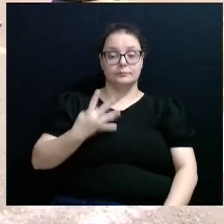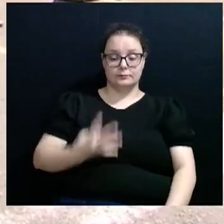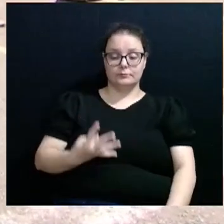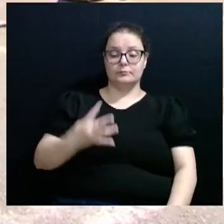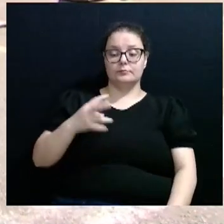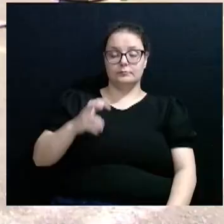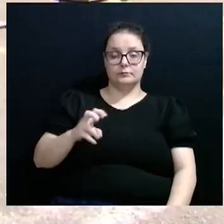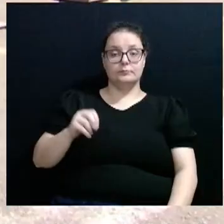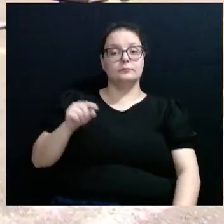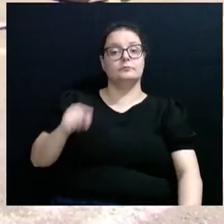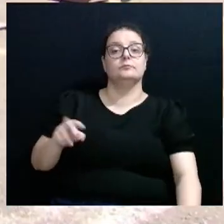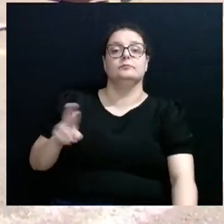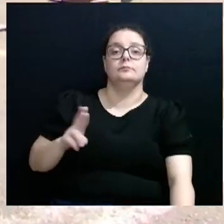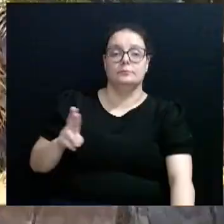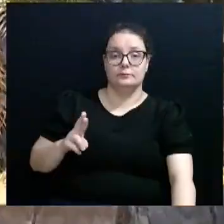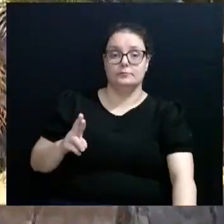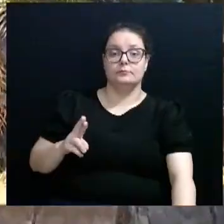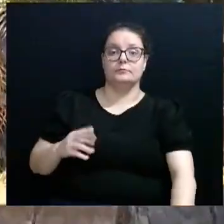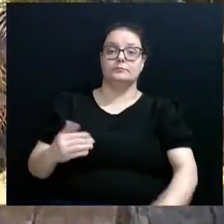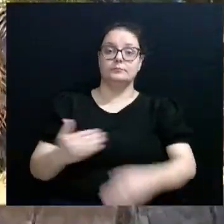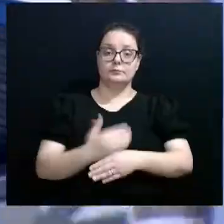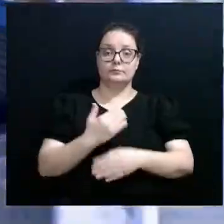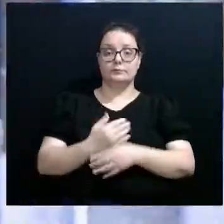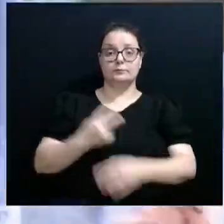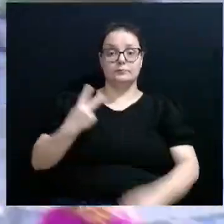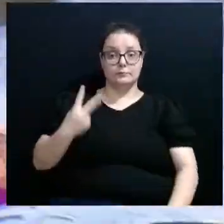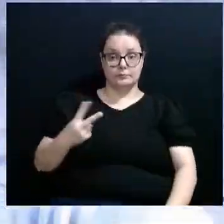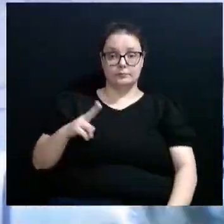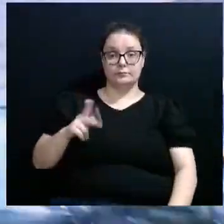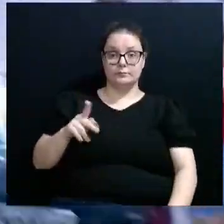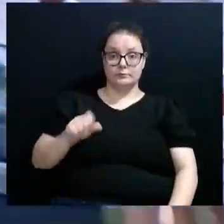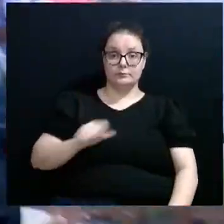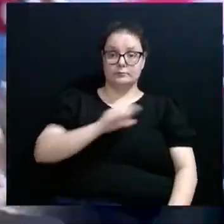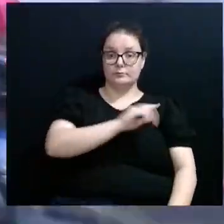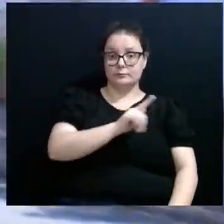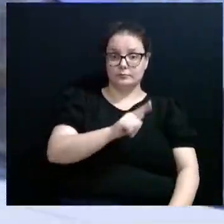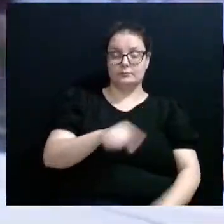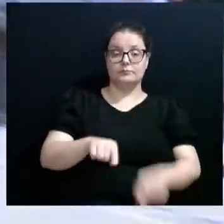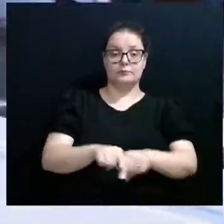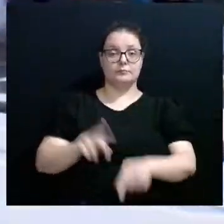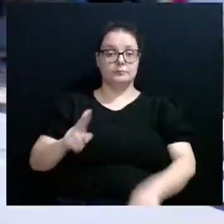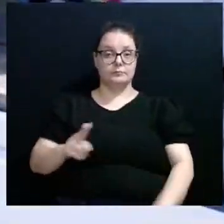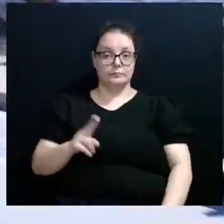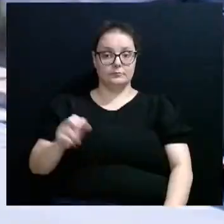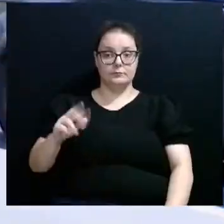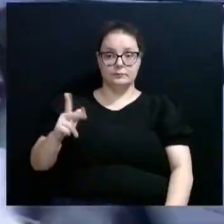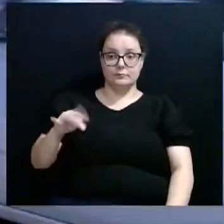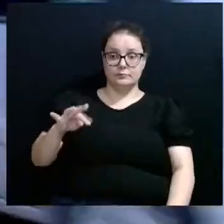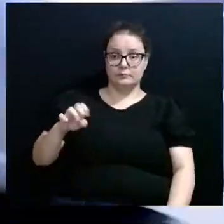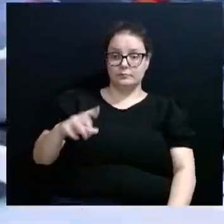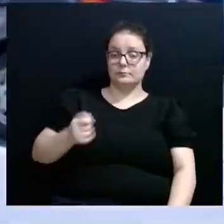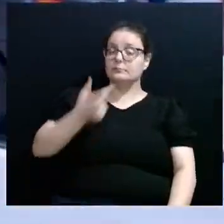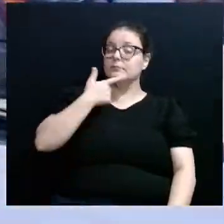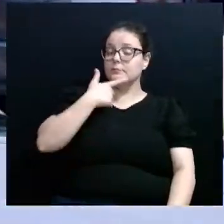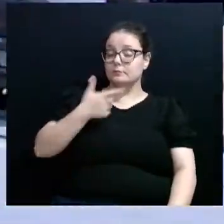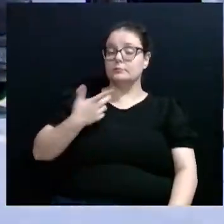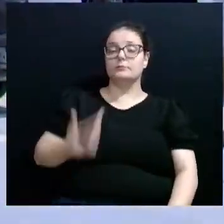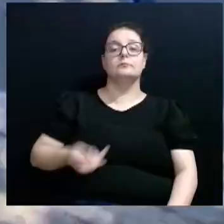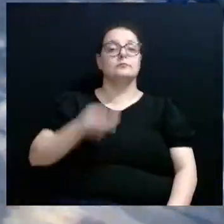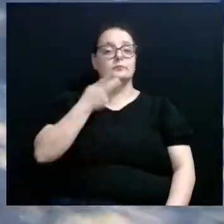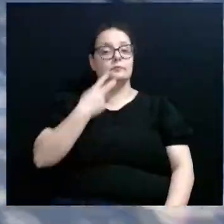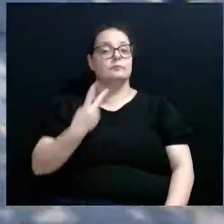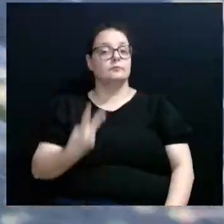para a reforma de 2 UPAs, do Campo Grande e do Padre Anchieta. Fernanda também esclareceu que R$ 200.000